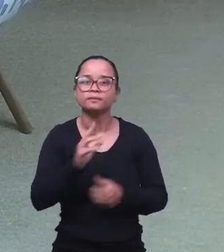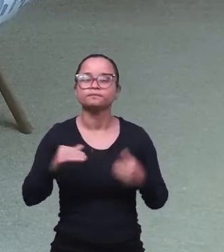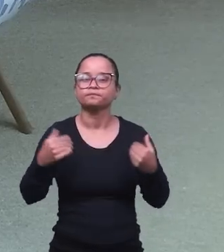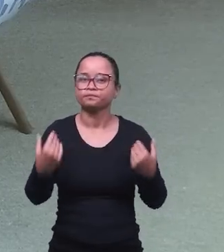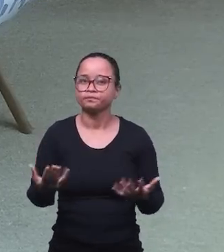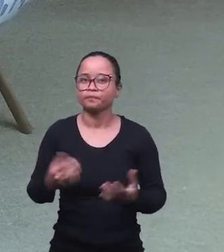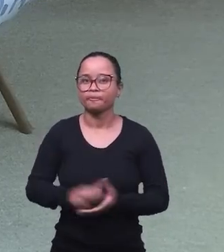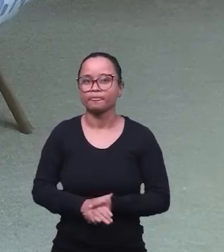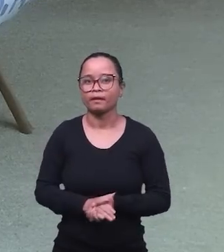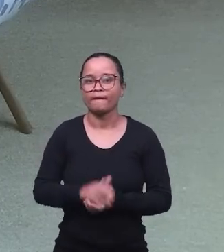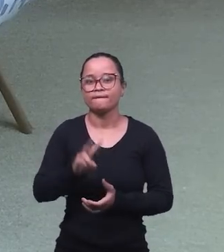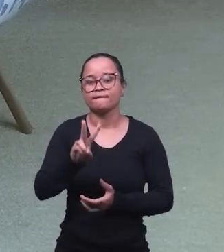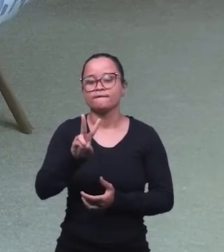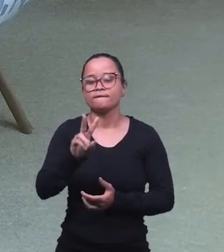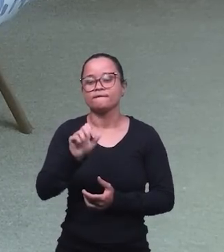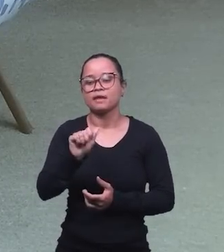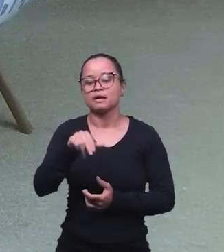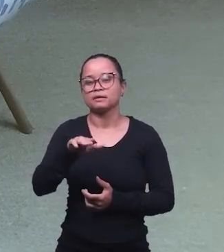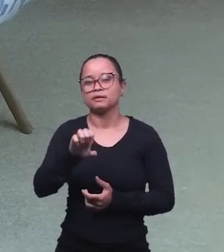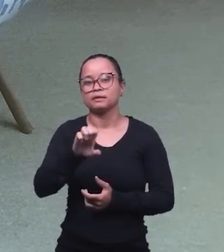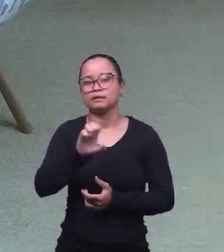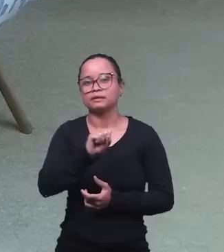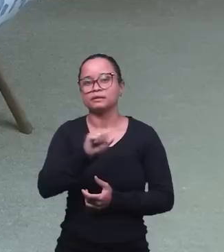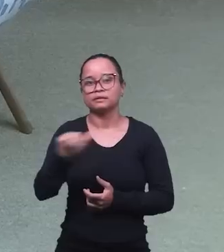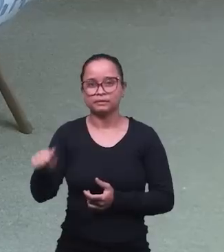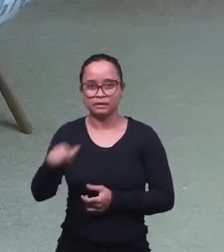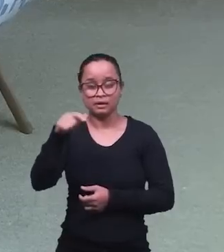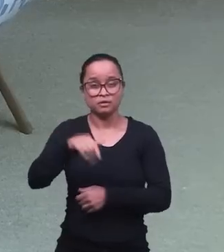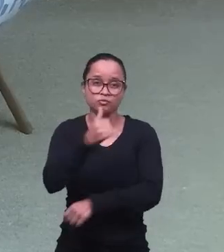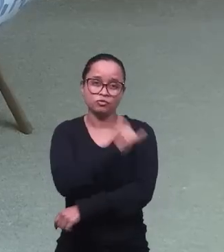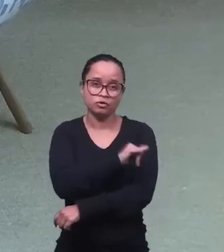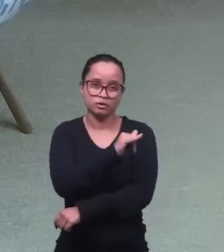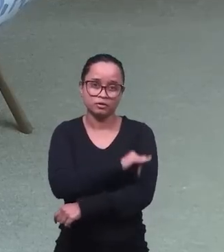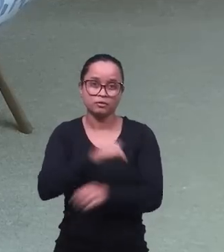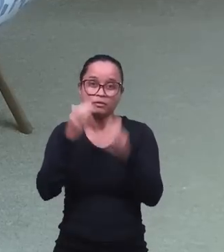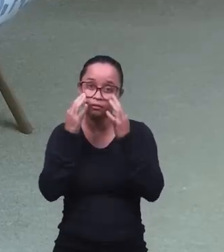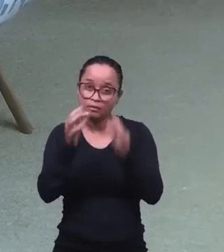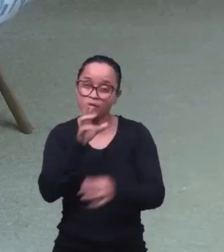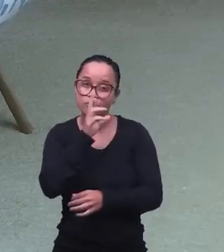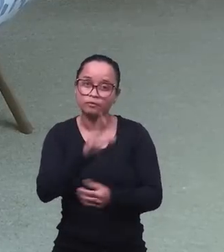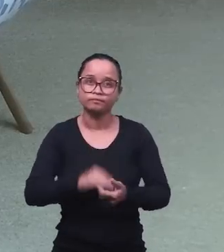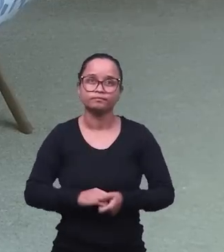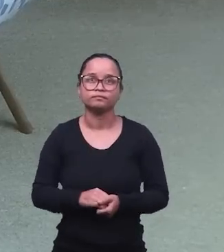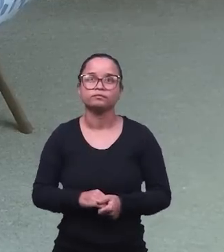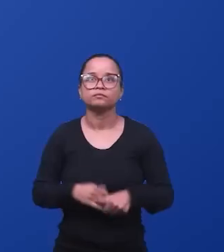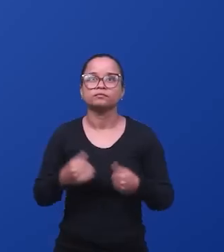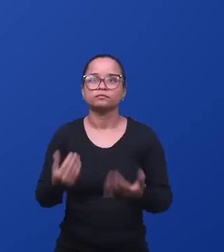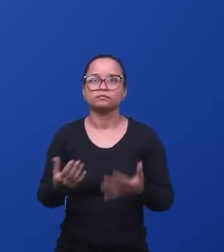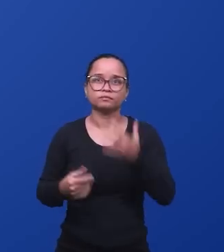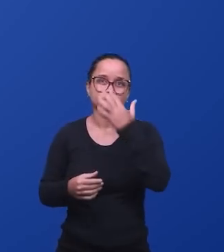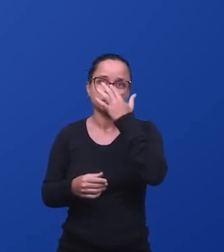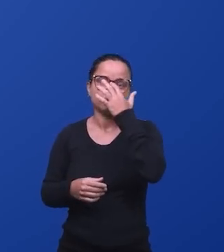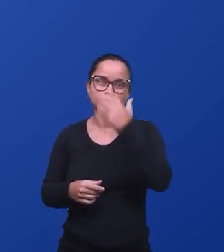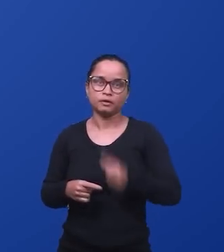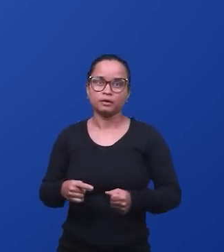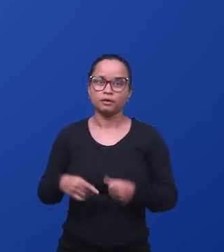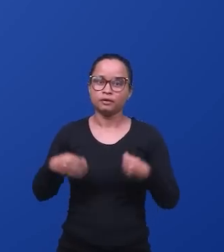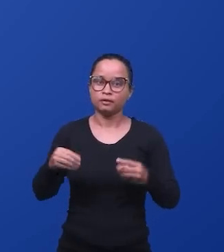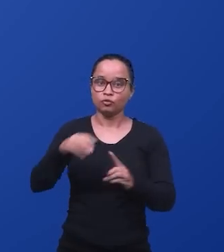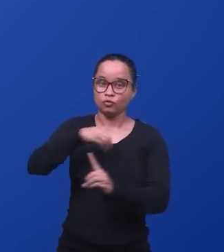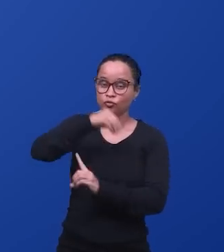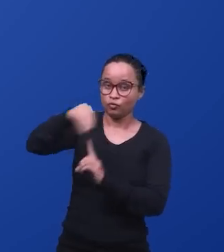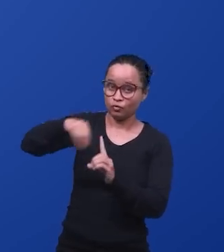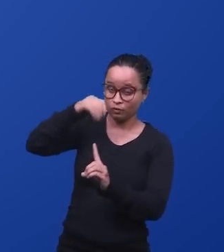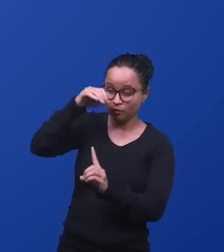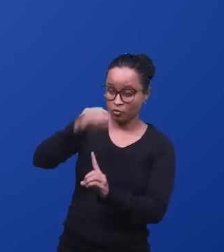de Montenegro, aqui do Rio de Janeiro, da cidade de Magé. Vamos prestar atenção no que ela vai apresentar. Falam de todos os recursos